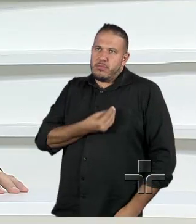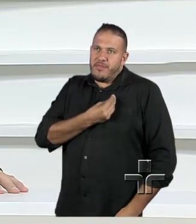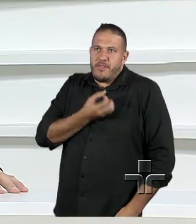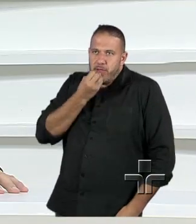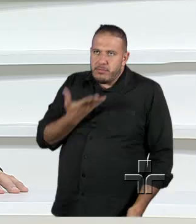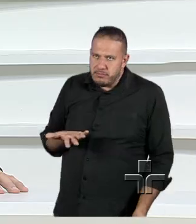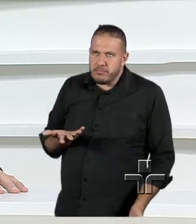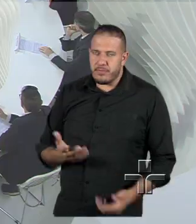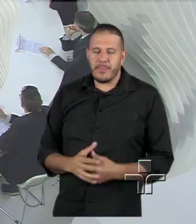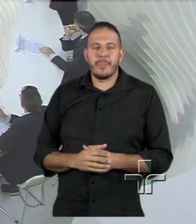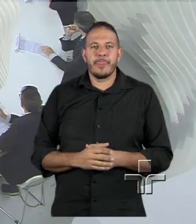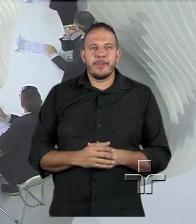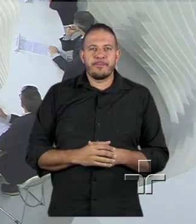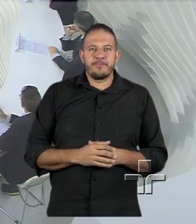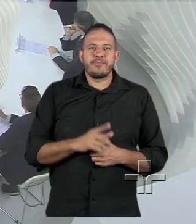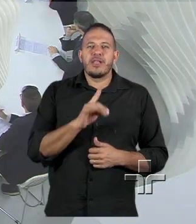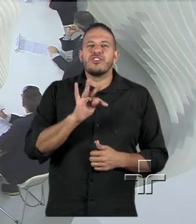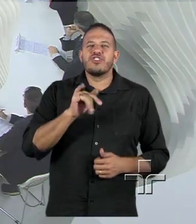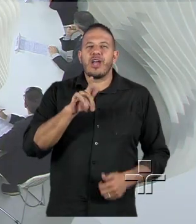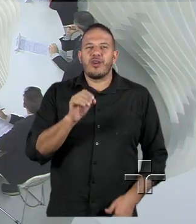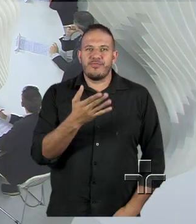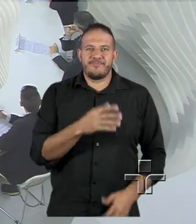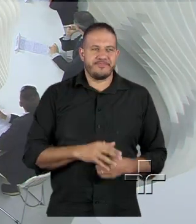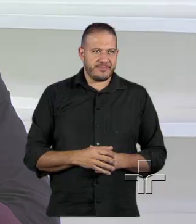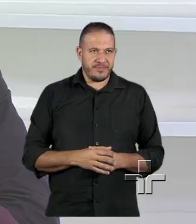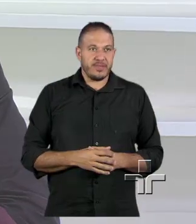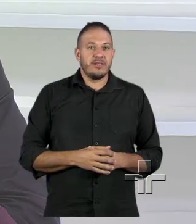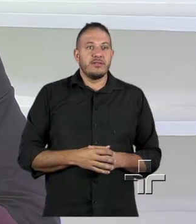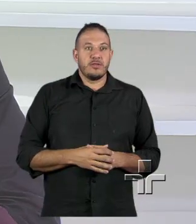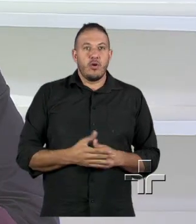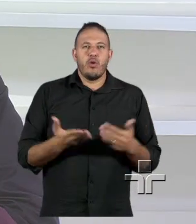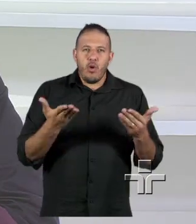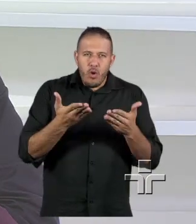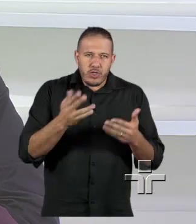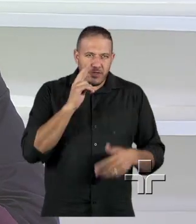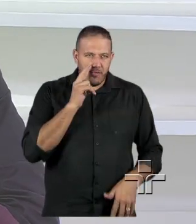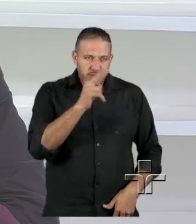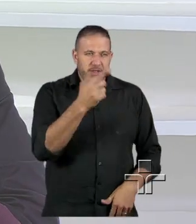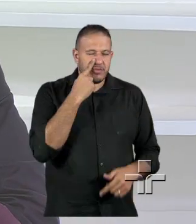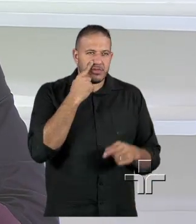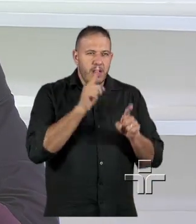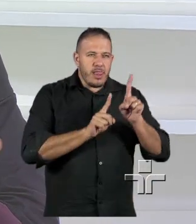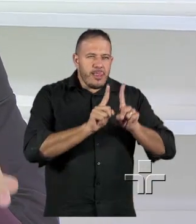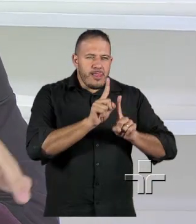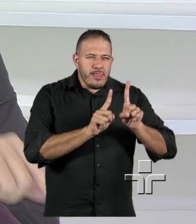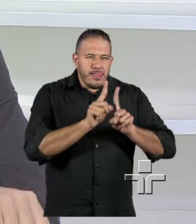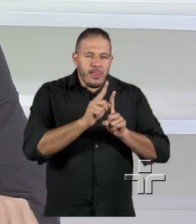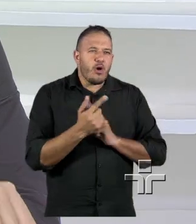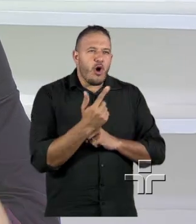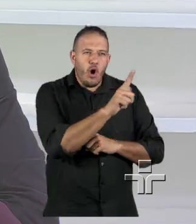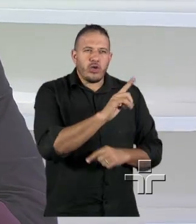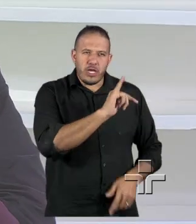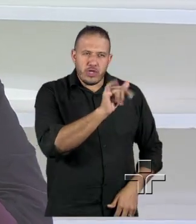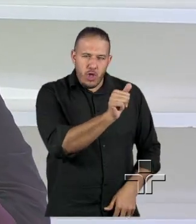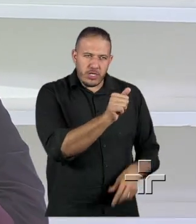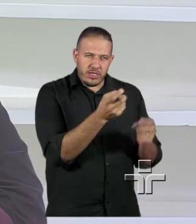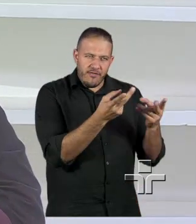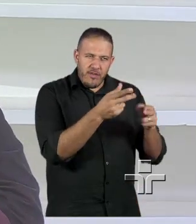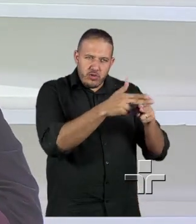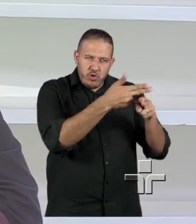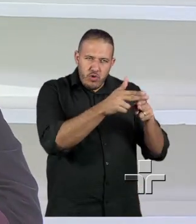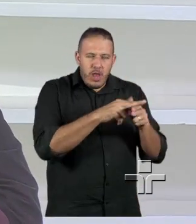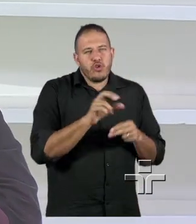Alexandre, hoje, olhando para o mercado, você considera que você concorre com as outras lojas que vendem chocolate ou você